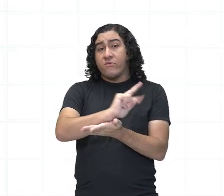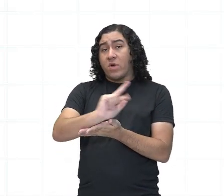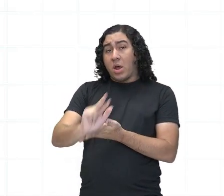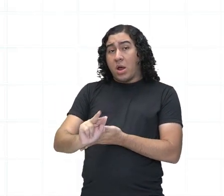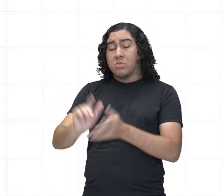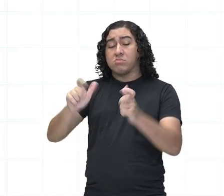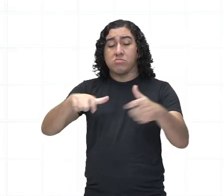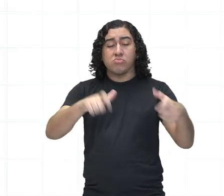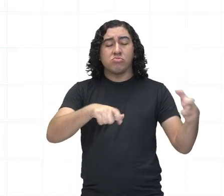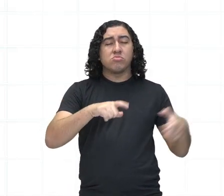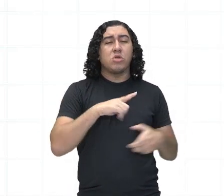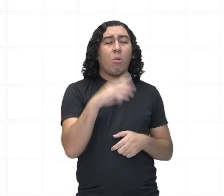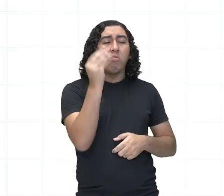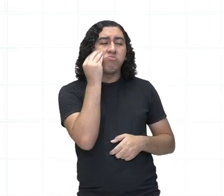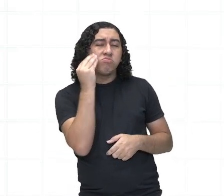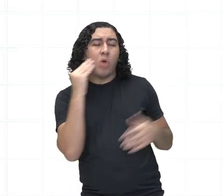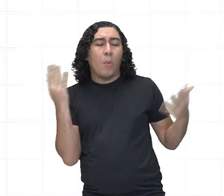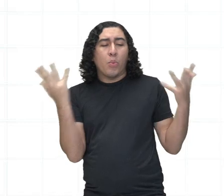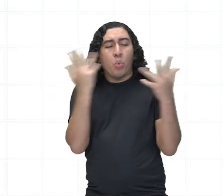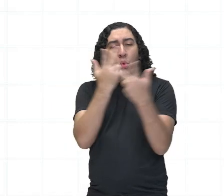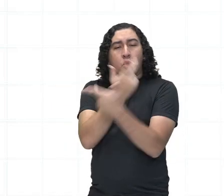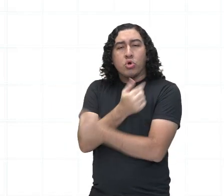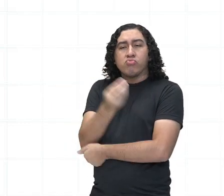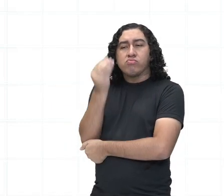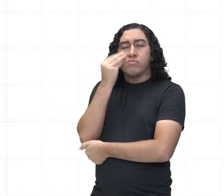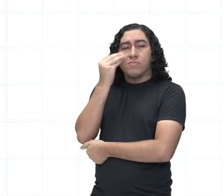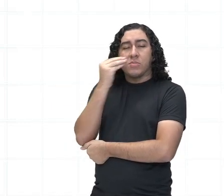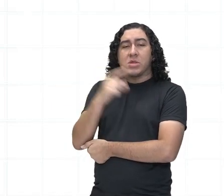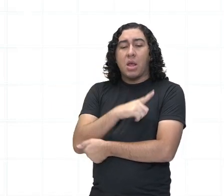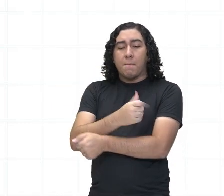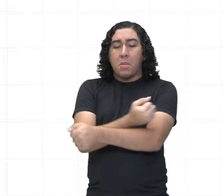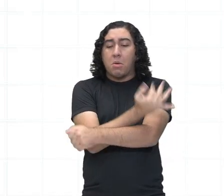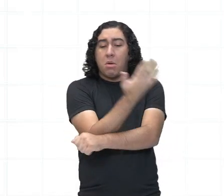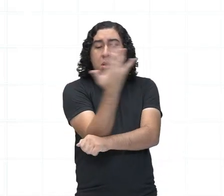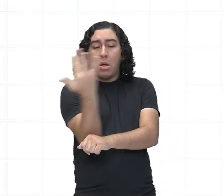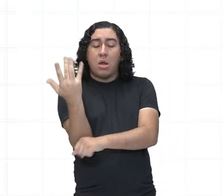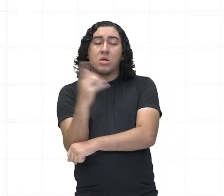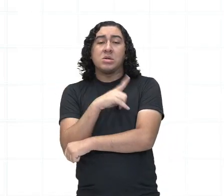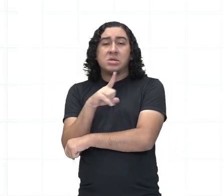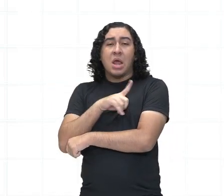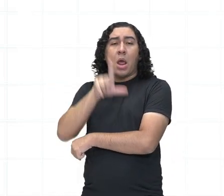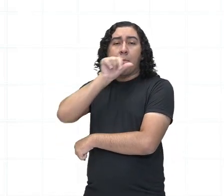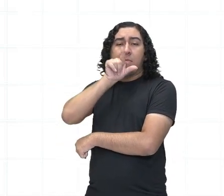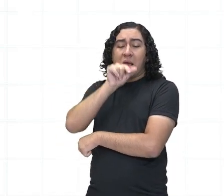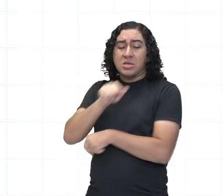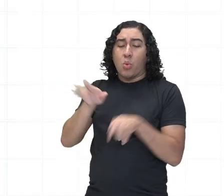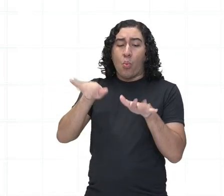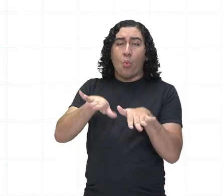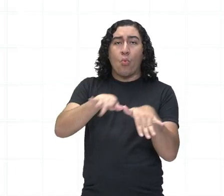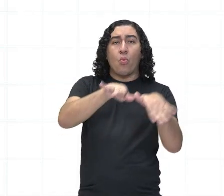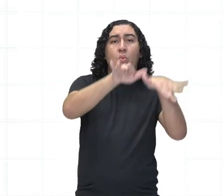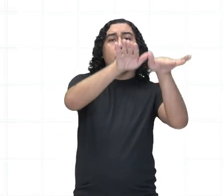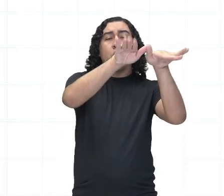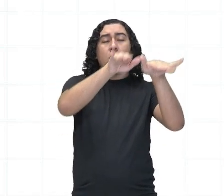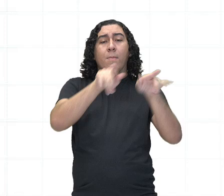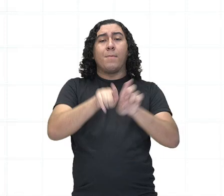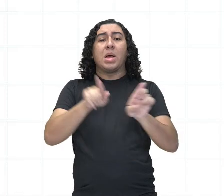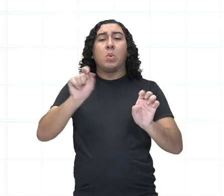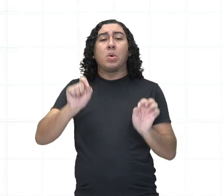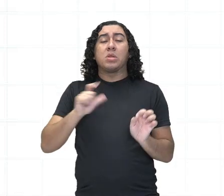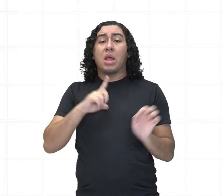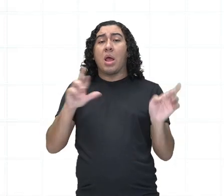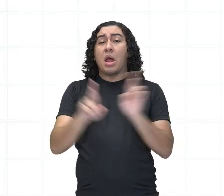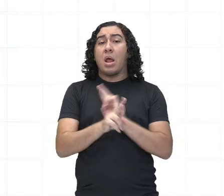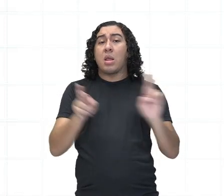ali, né? Fica bonito nós vermos aquelas garças ali voando. E o que eles têm de relação